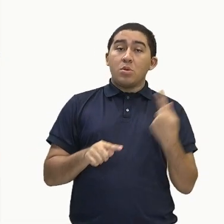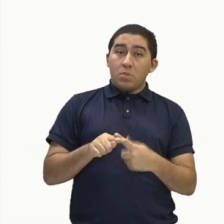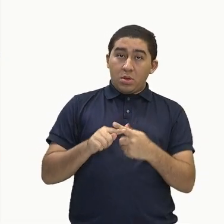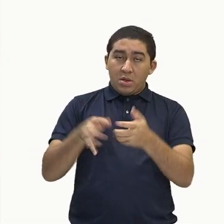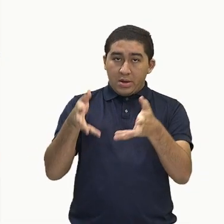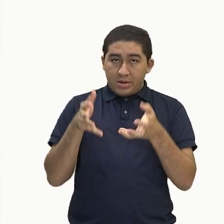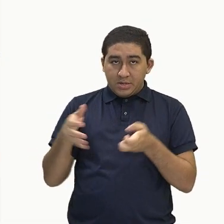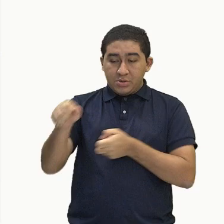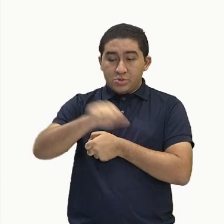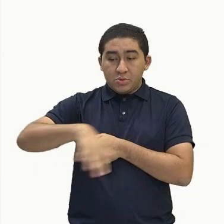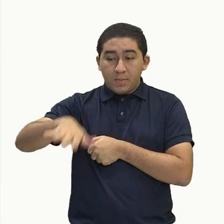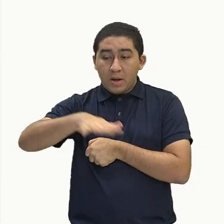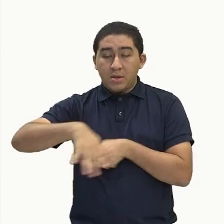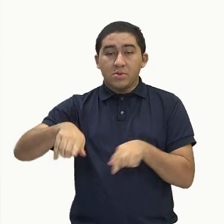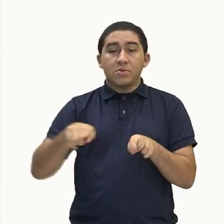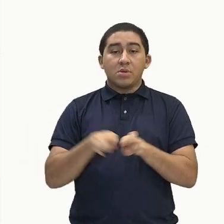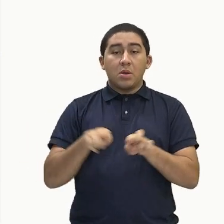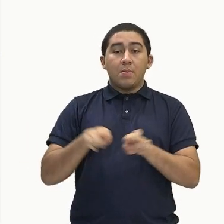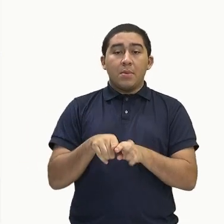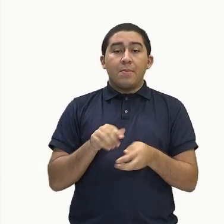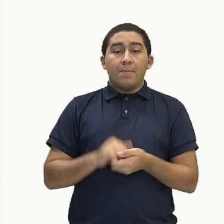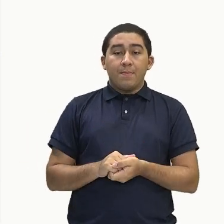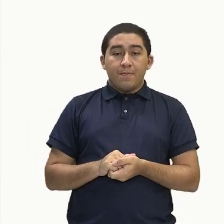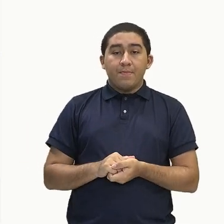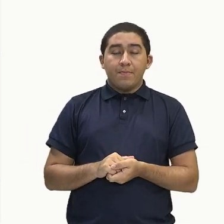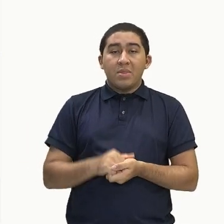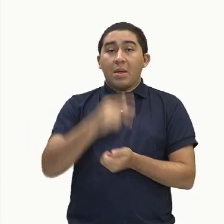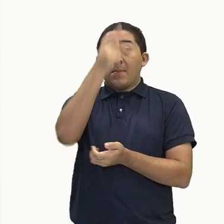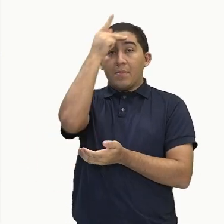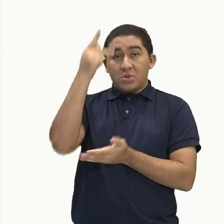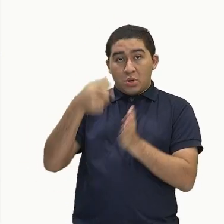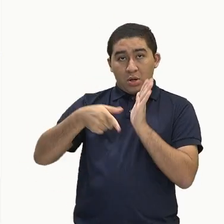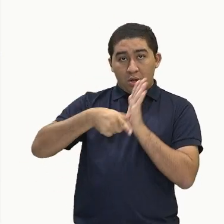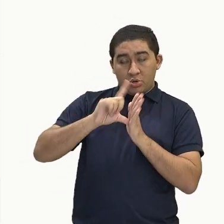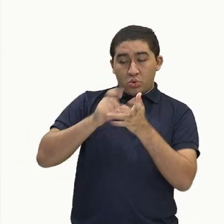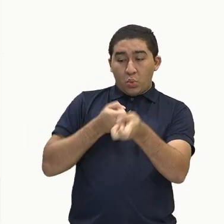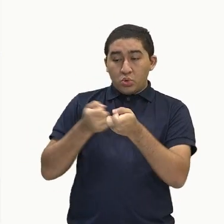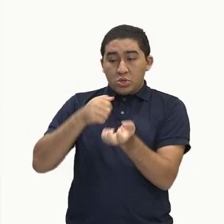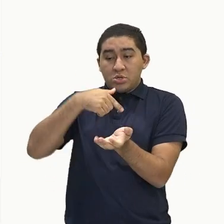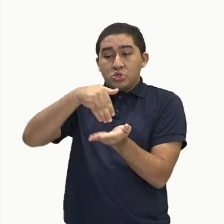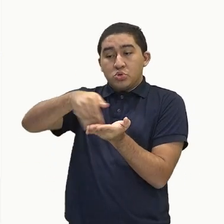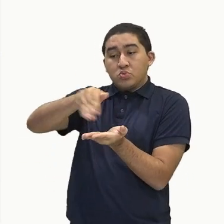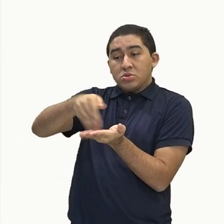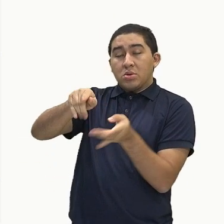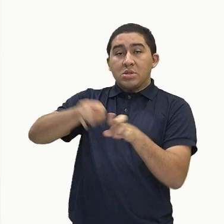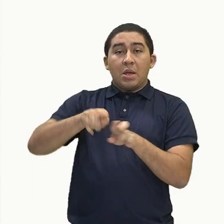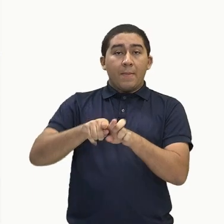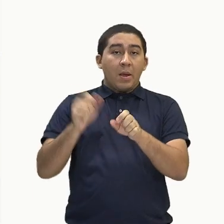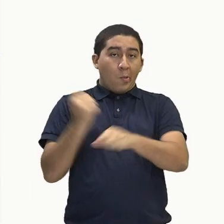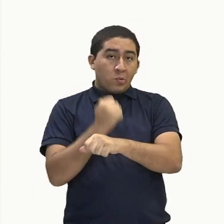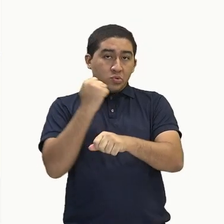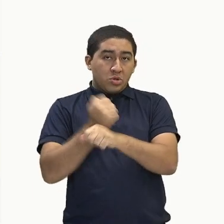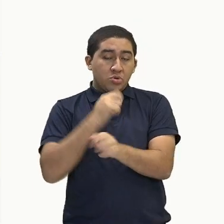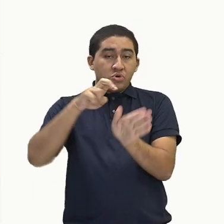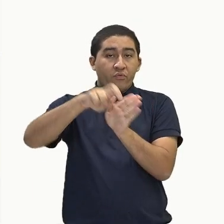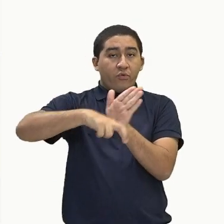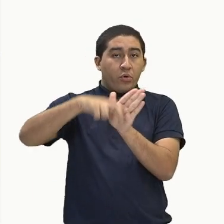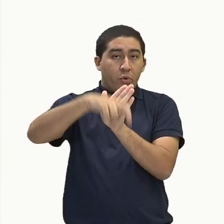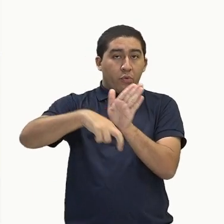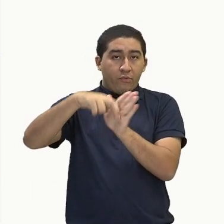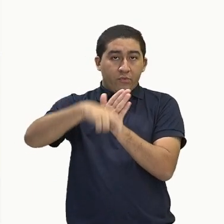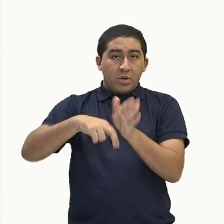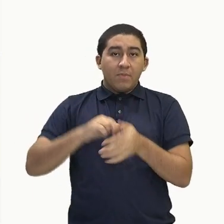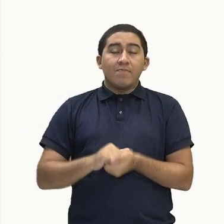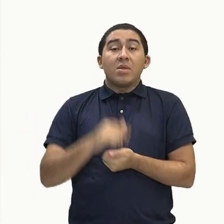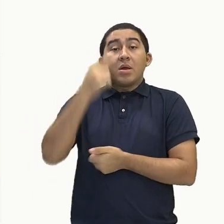terras, expulsão de poceiros e construção de ferrovia. A ideia neste momento era construir